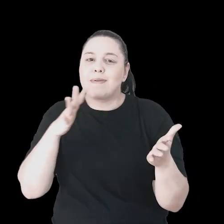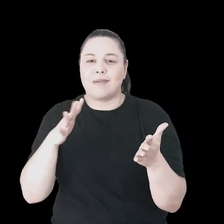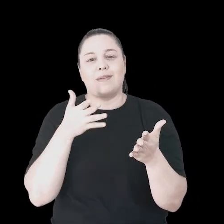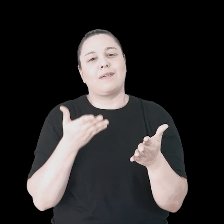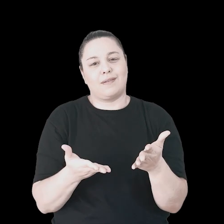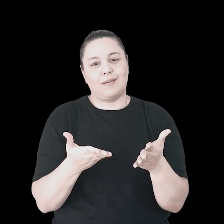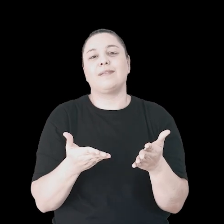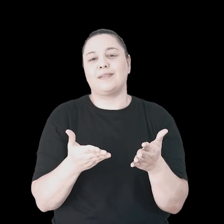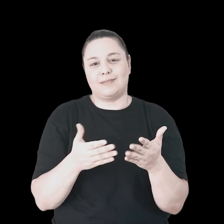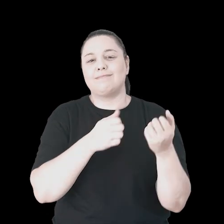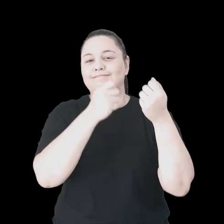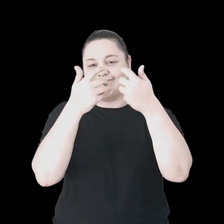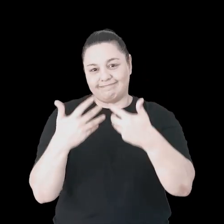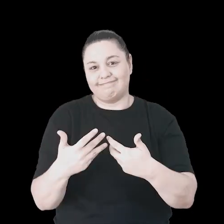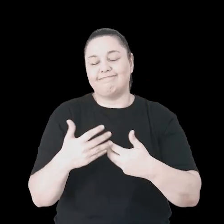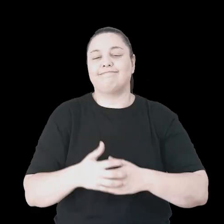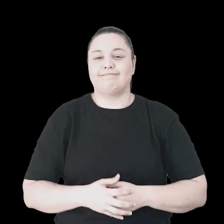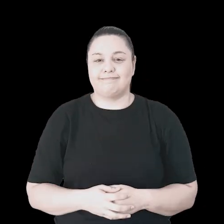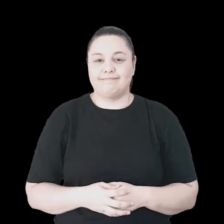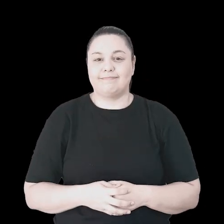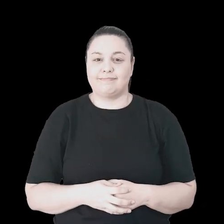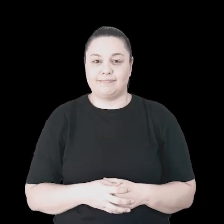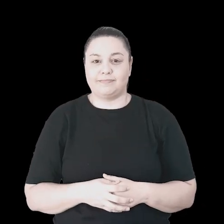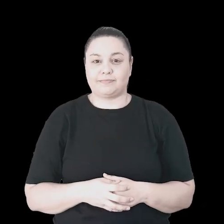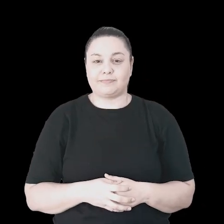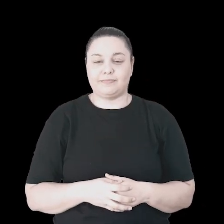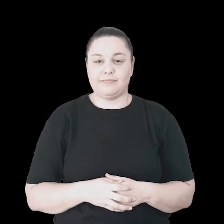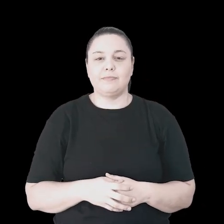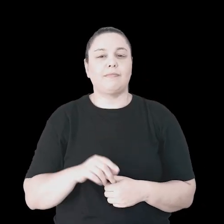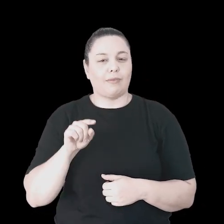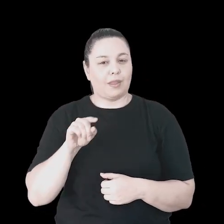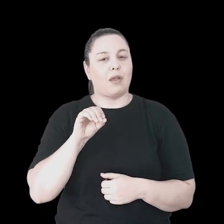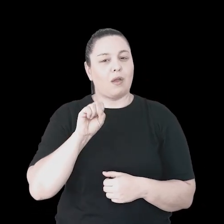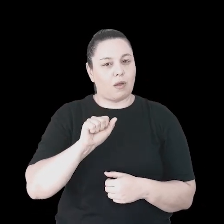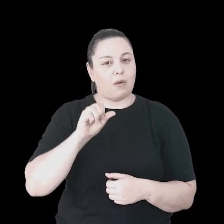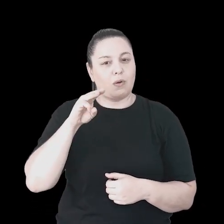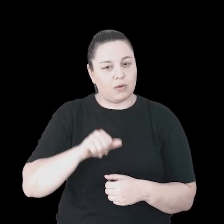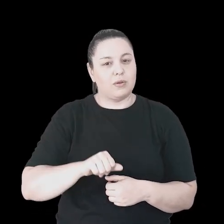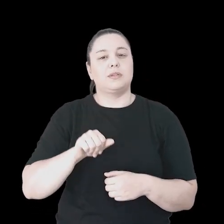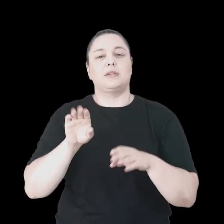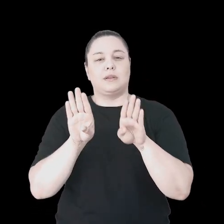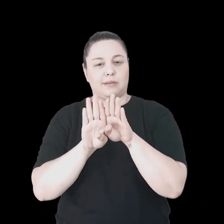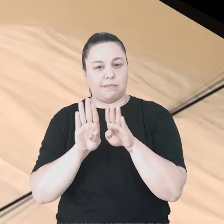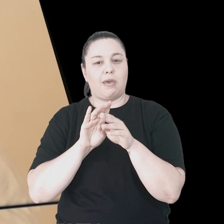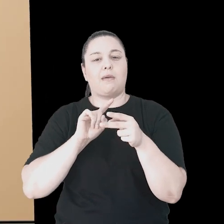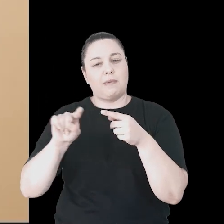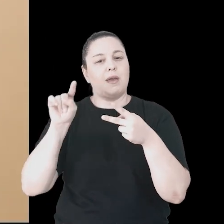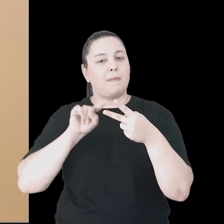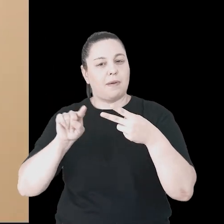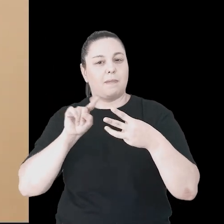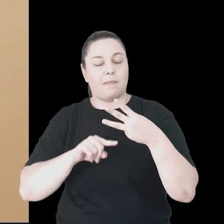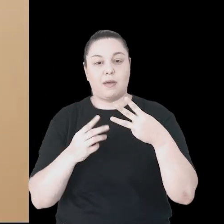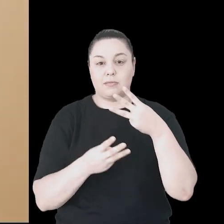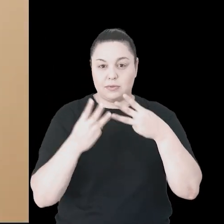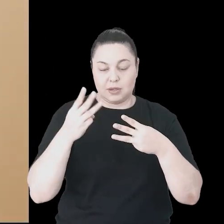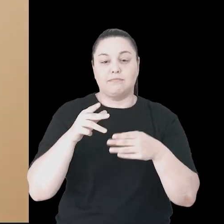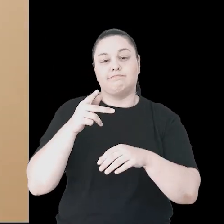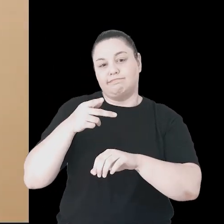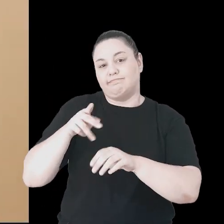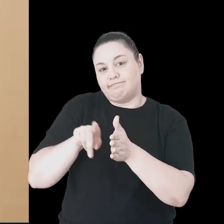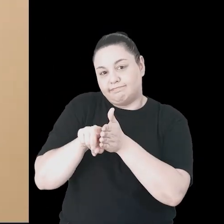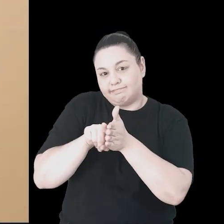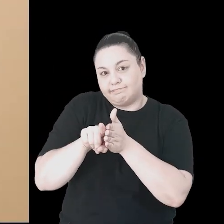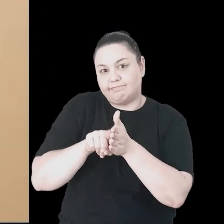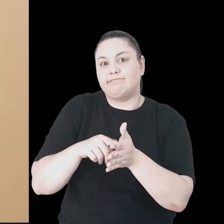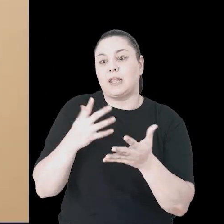da reação de bioluminescência da equorina, assim como o cromóforo da GFP. Osamu Shimomura,